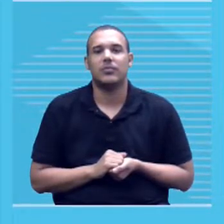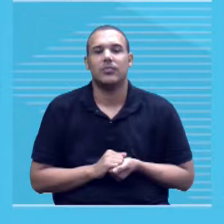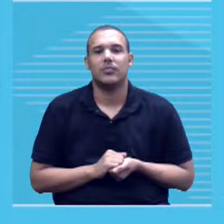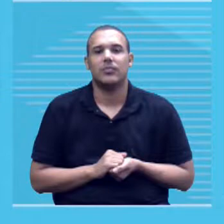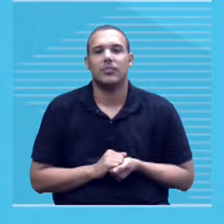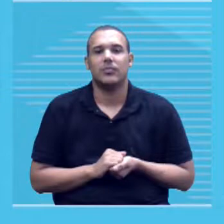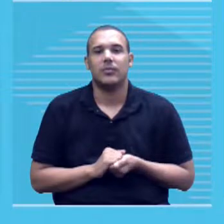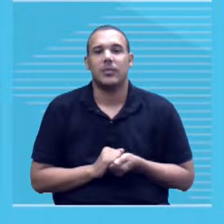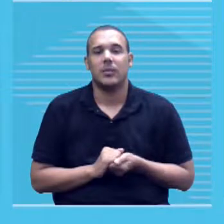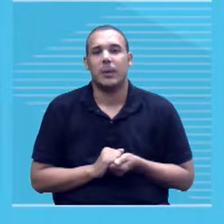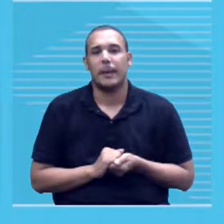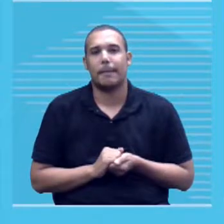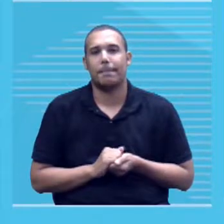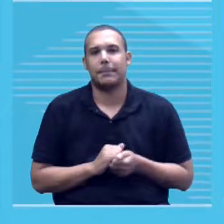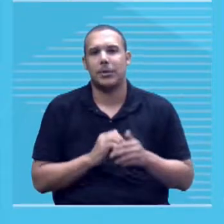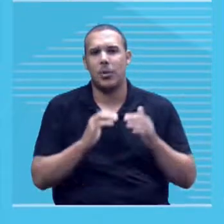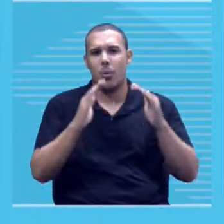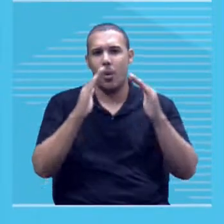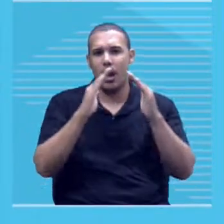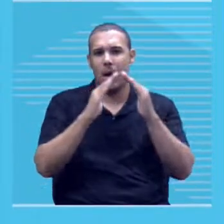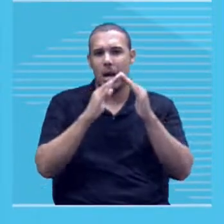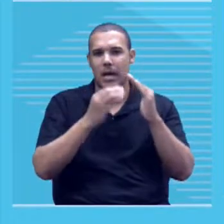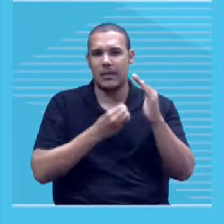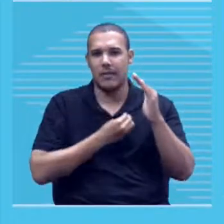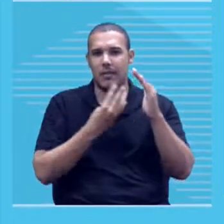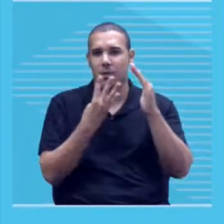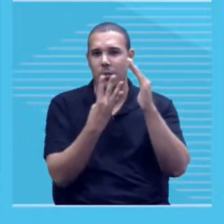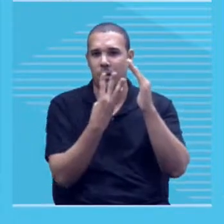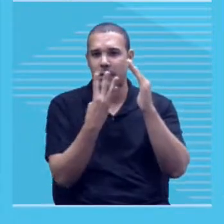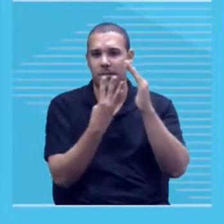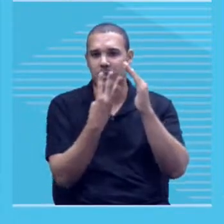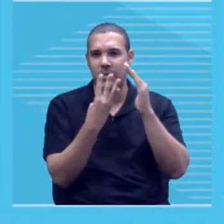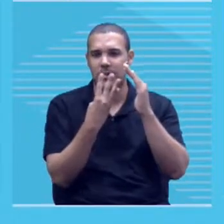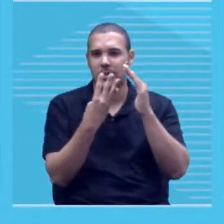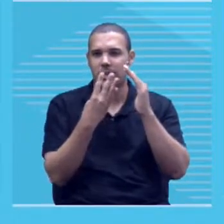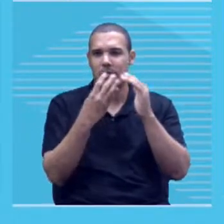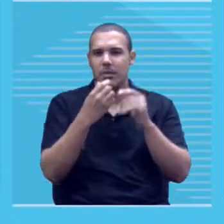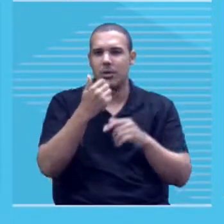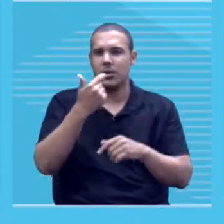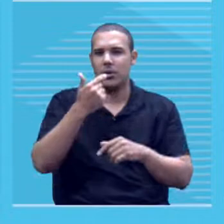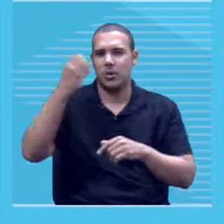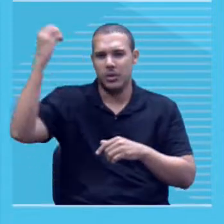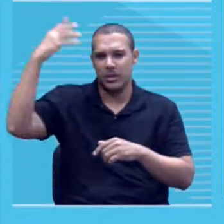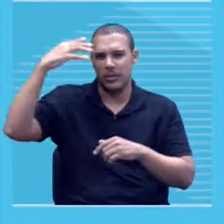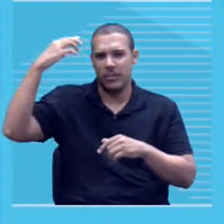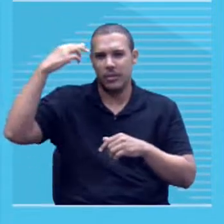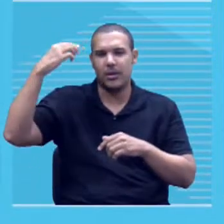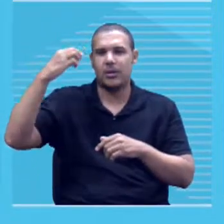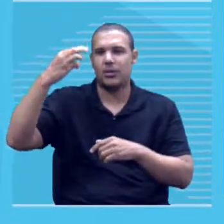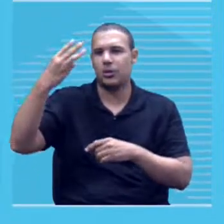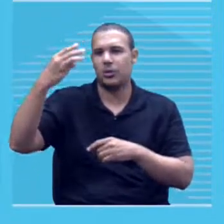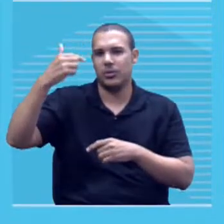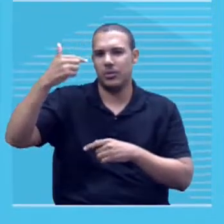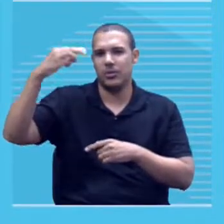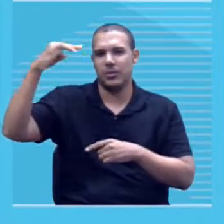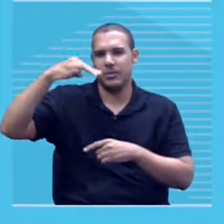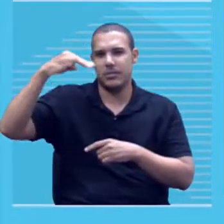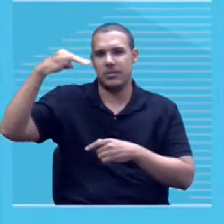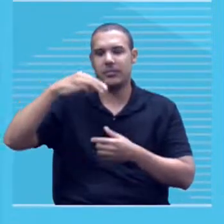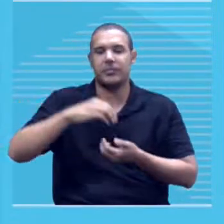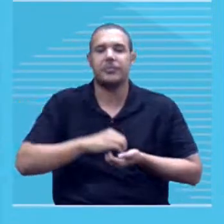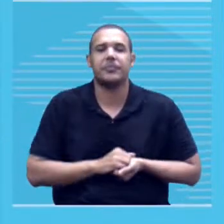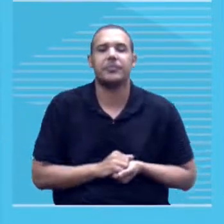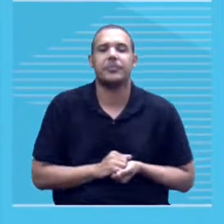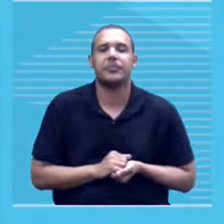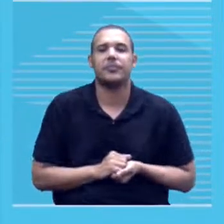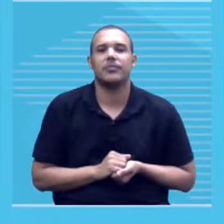Em uma residência onde vivem 4 pessoas que tomam diariamente 2 banhos de 12 minutos. Então, aqui, ó, você já